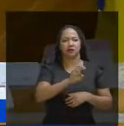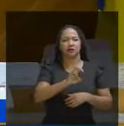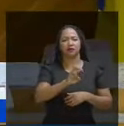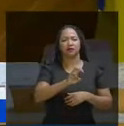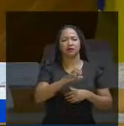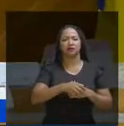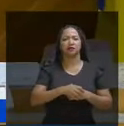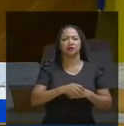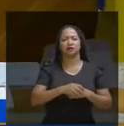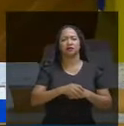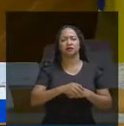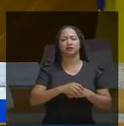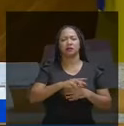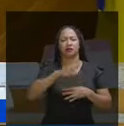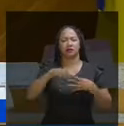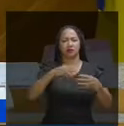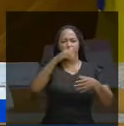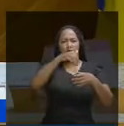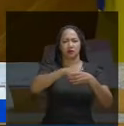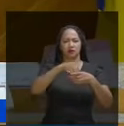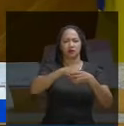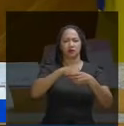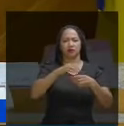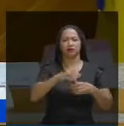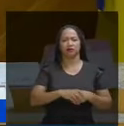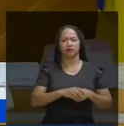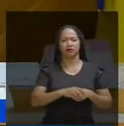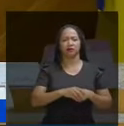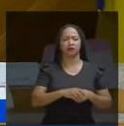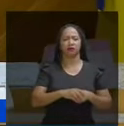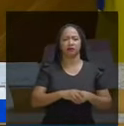recurso eleitoral no requerimento de registro de candidatura número